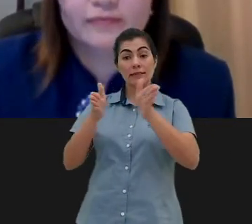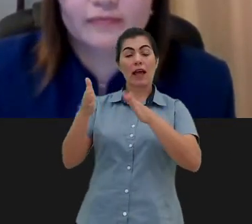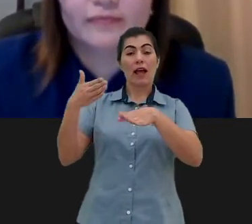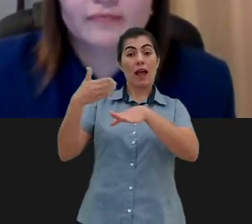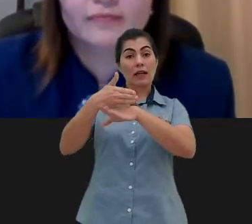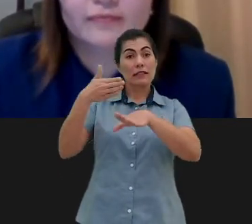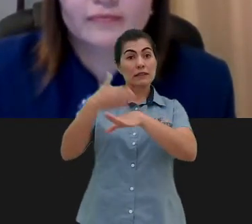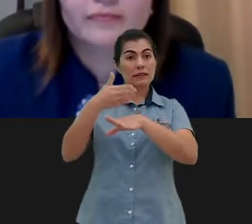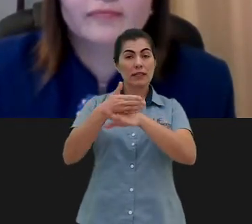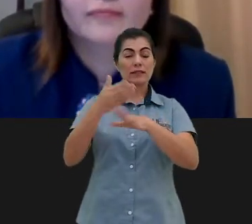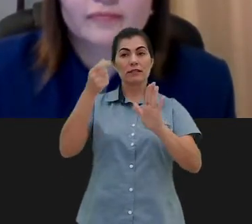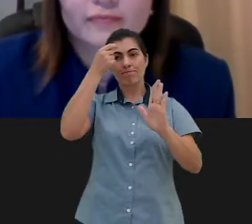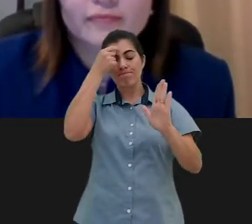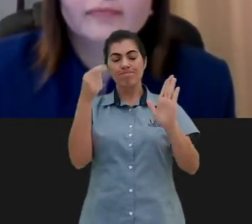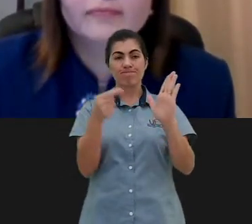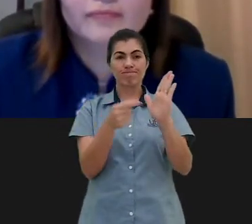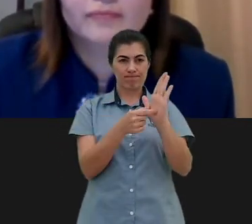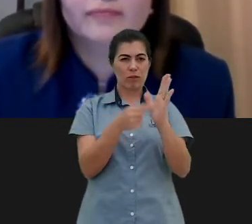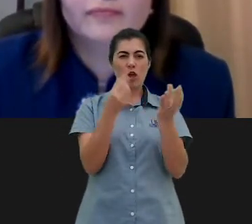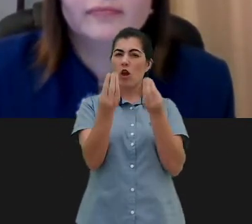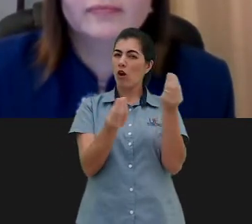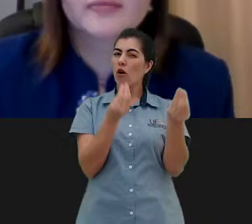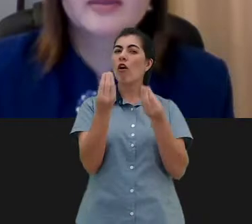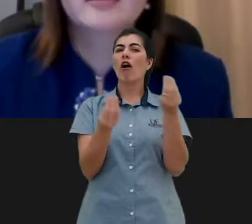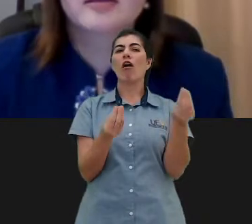da inteligência artificial. Como anda